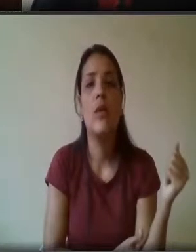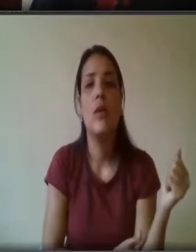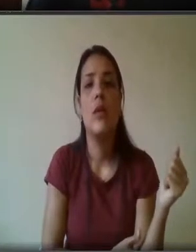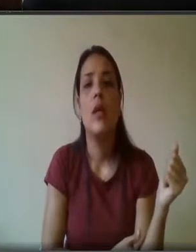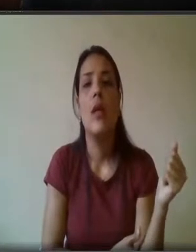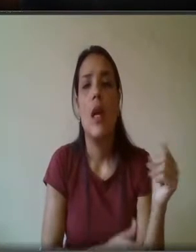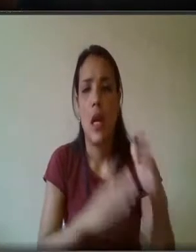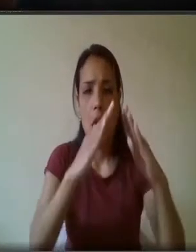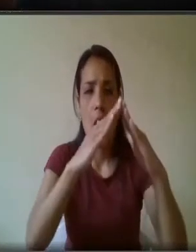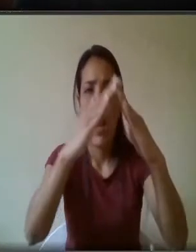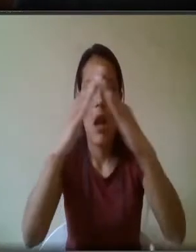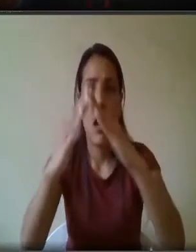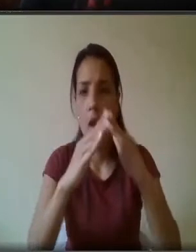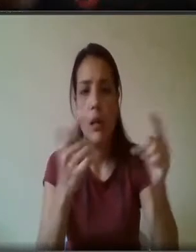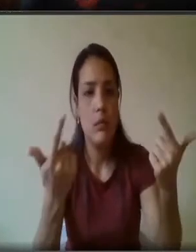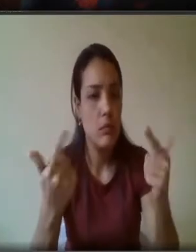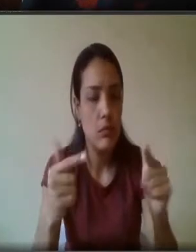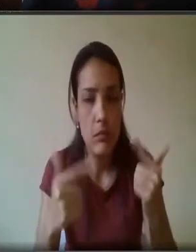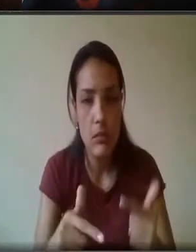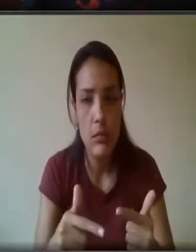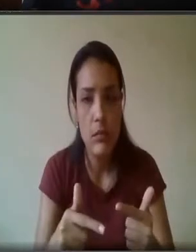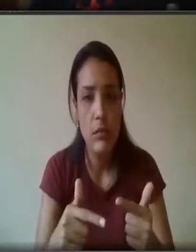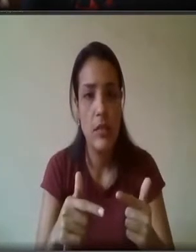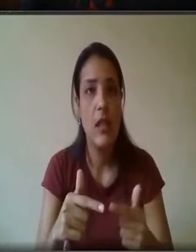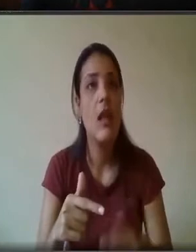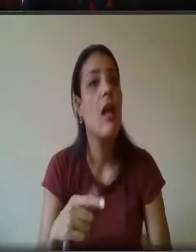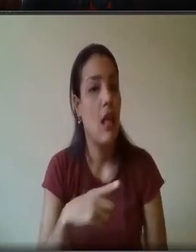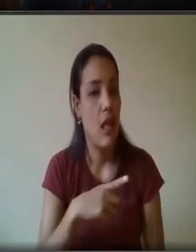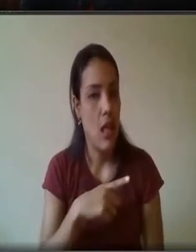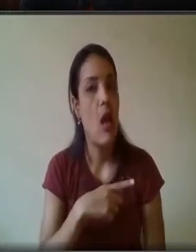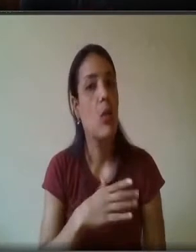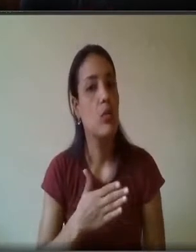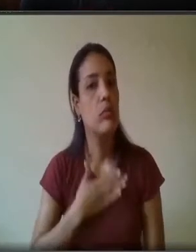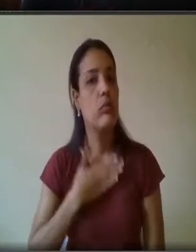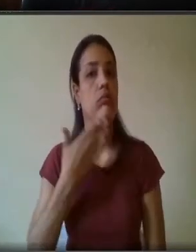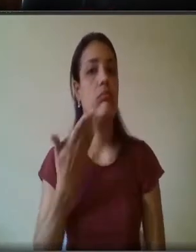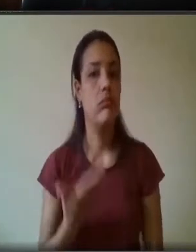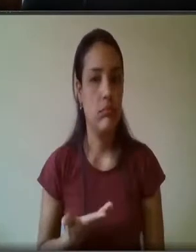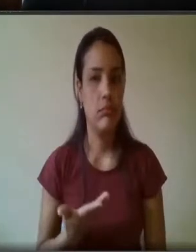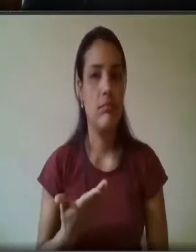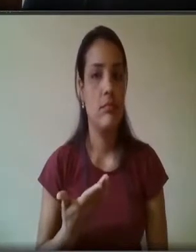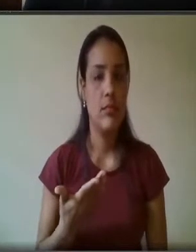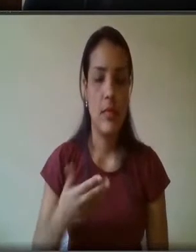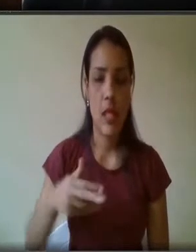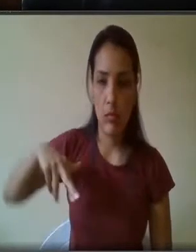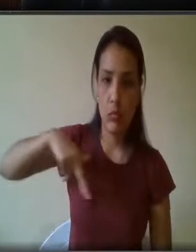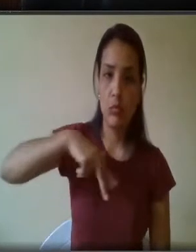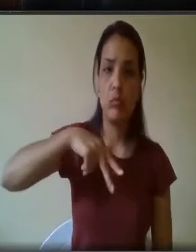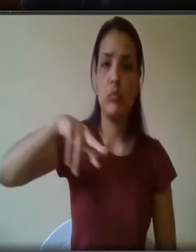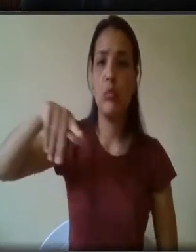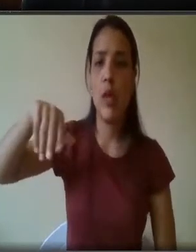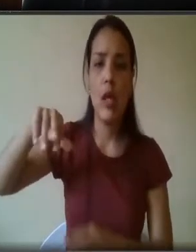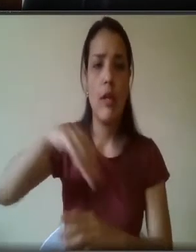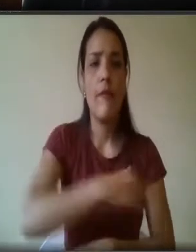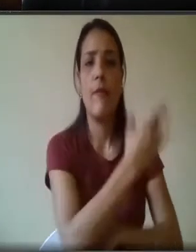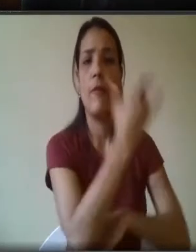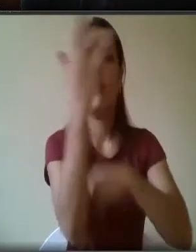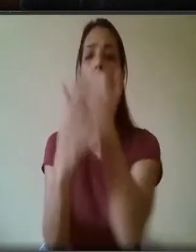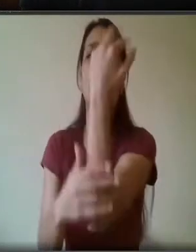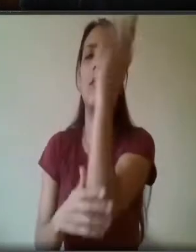demográfico, você vai dar um susto, né, em quem está lá, né, transitando nessa área, mas